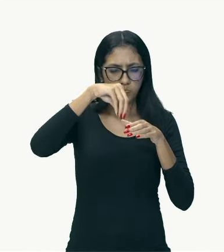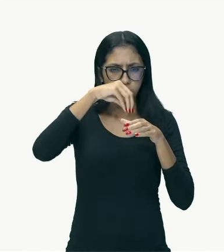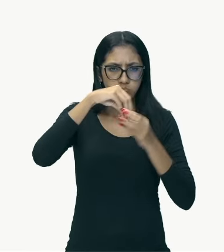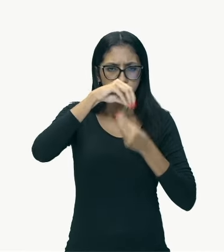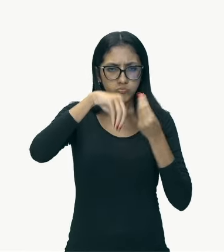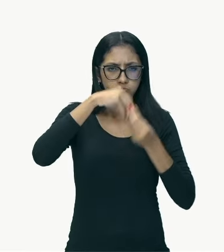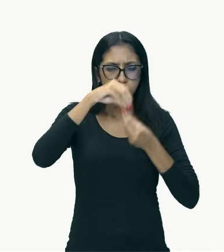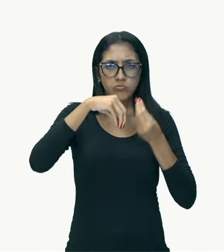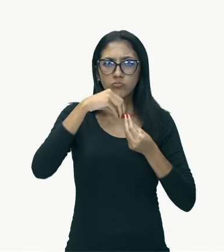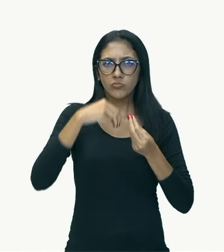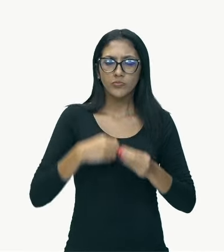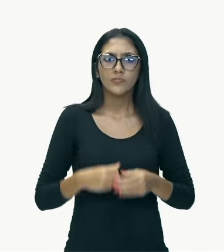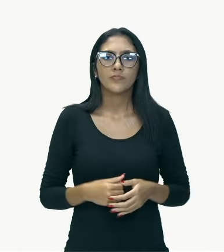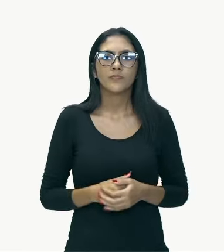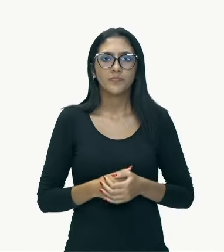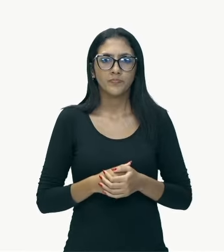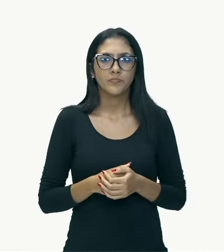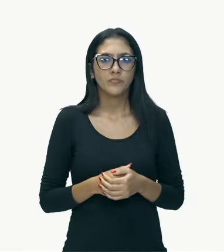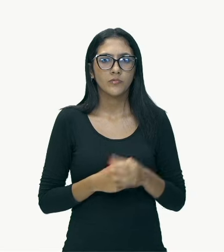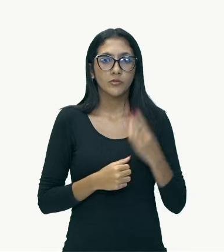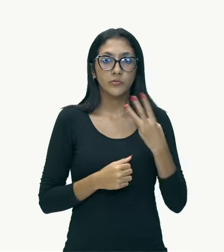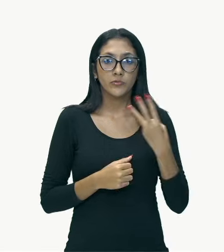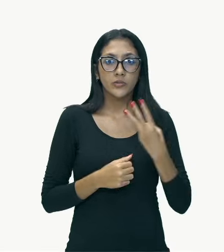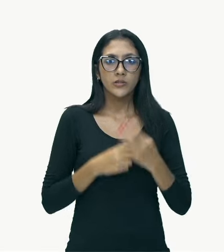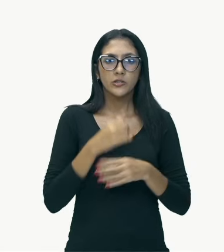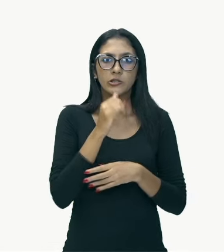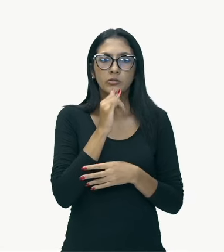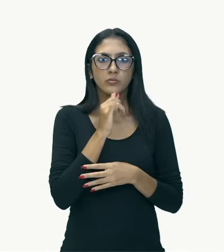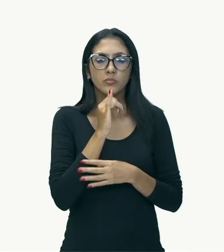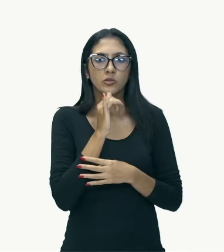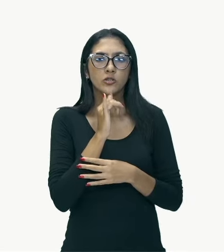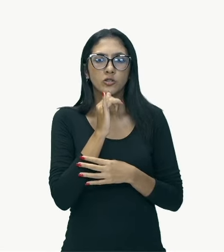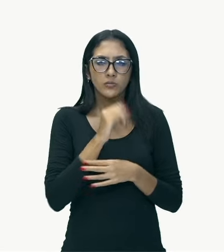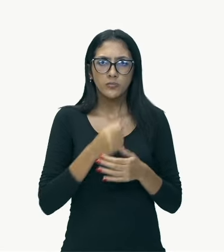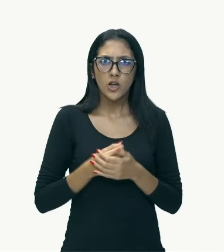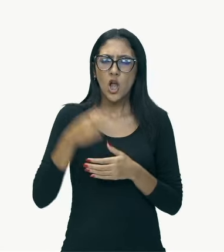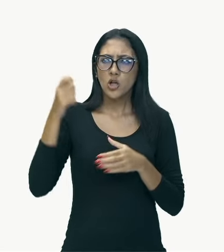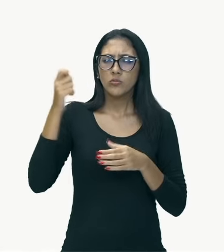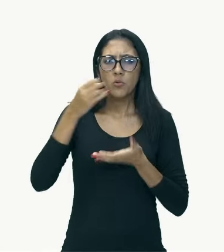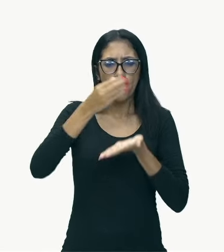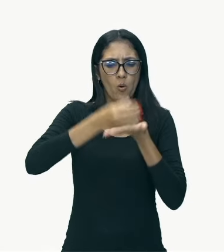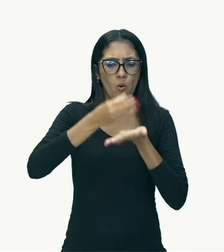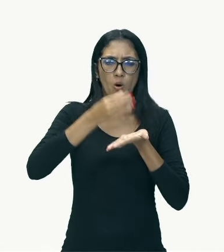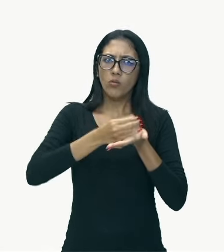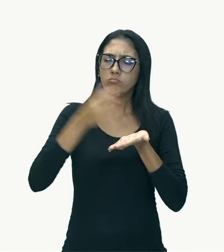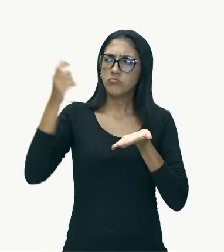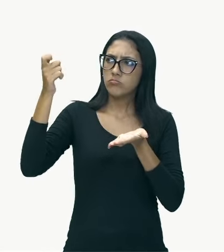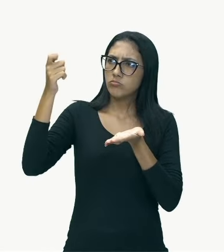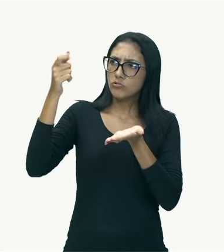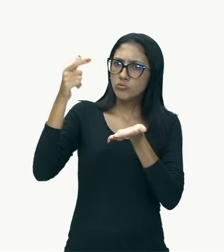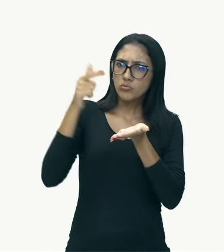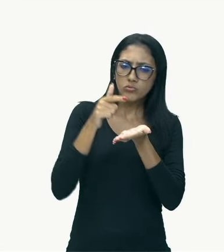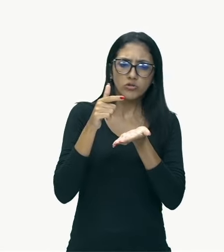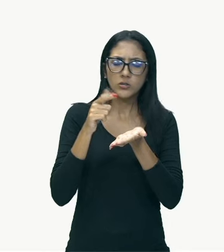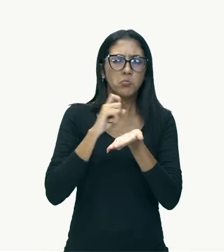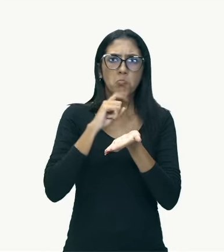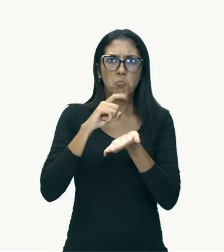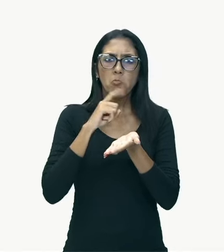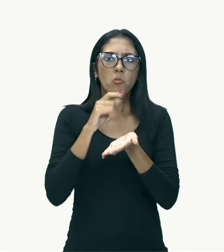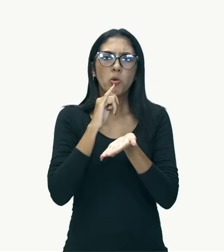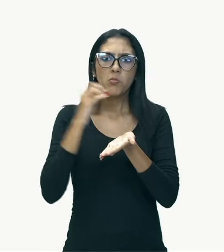de luz, ó, não pode passar através de uma solução, ok? Um